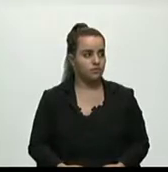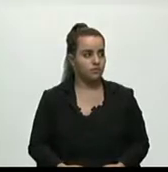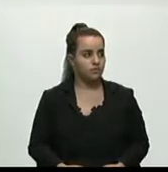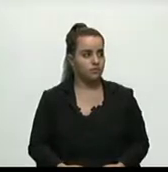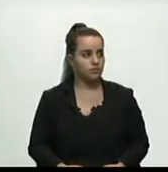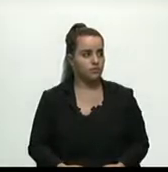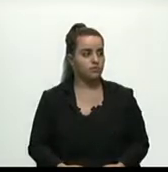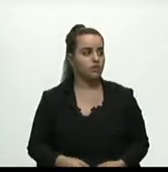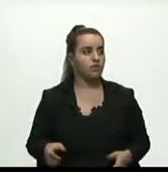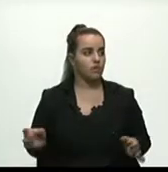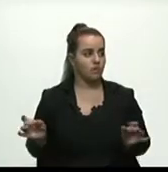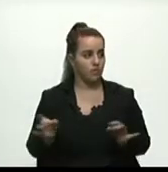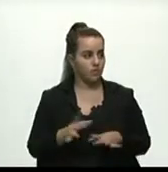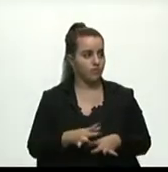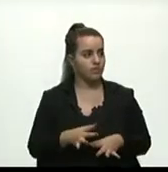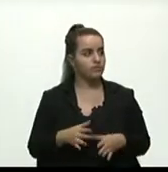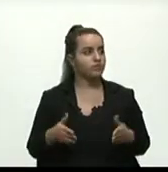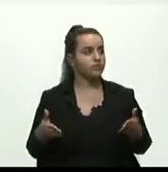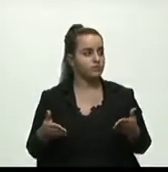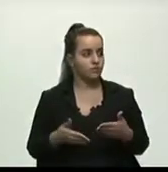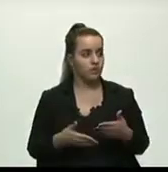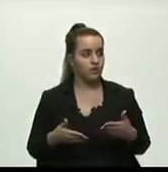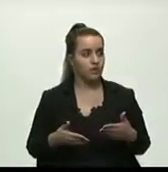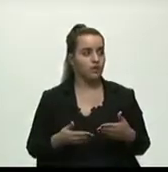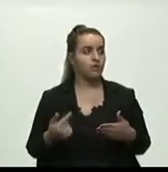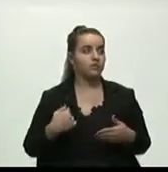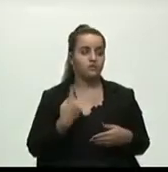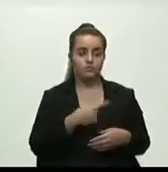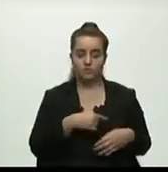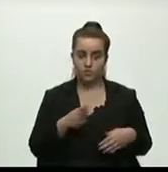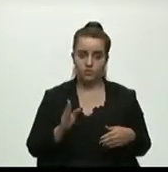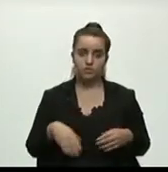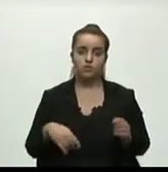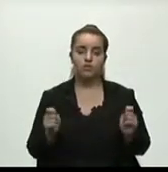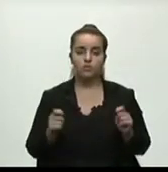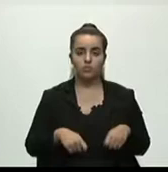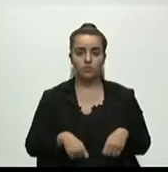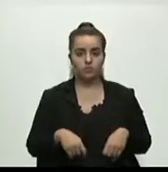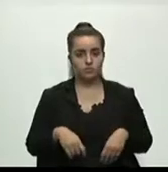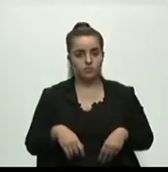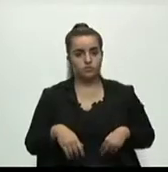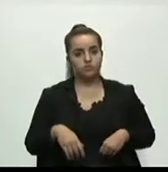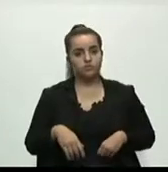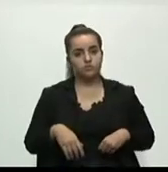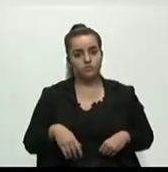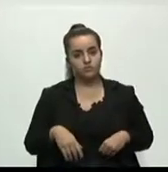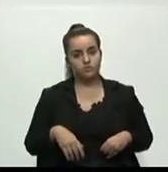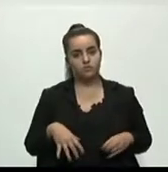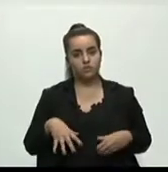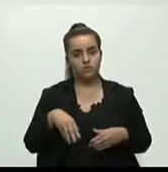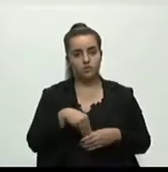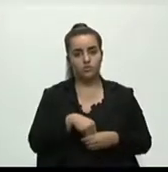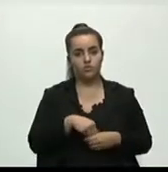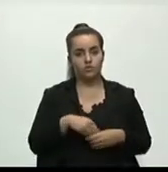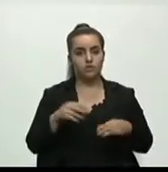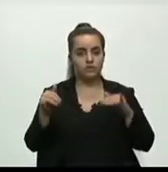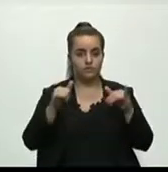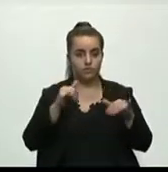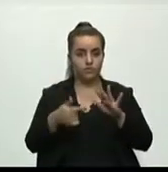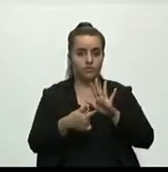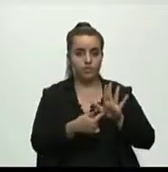dessa calculadora científica. Agora nós já podemos inserir os dados apresentados no